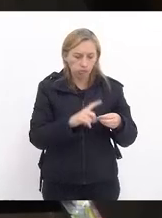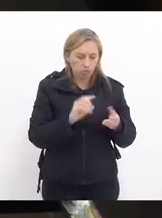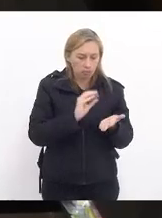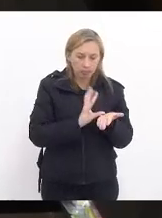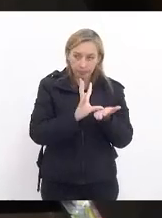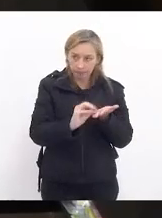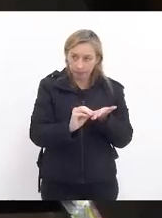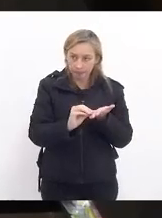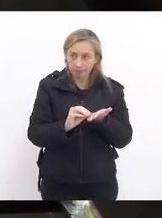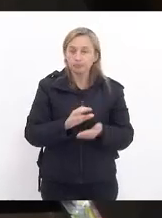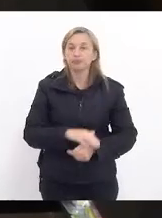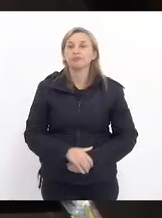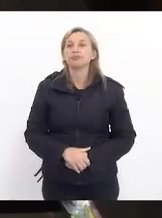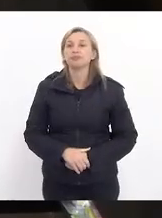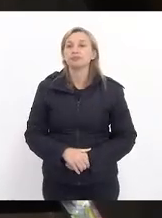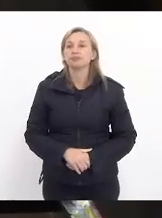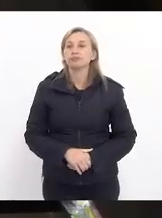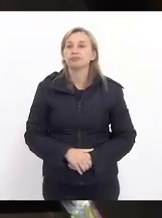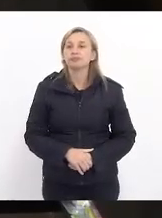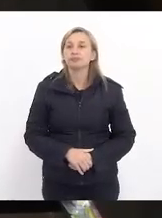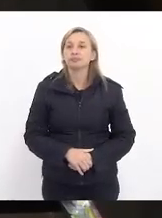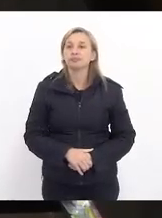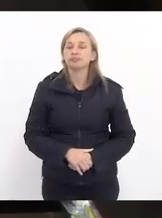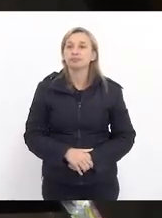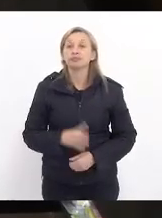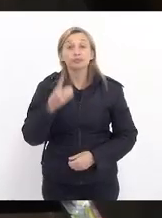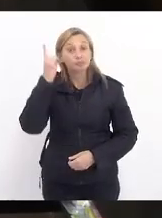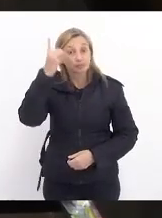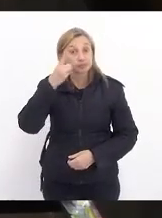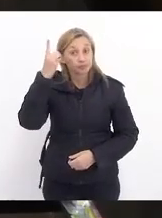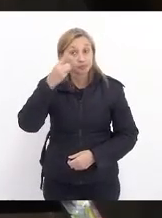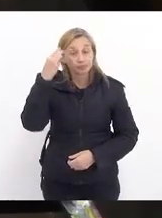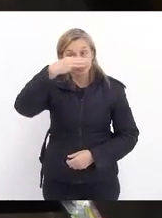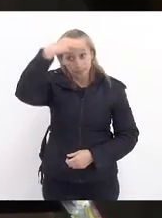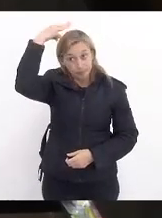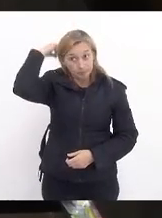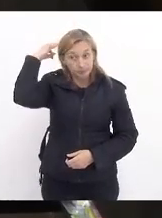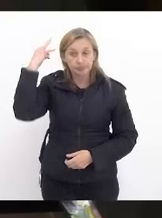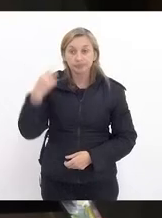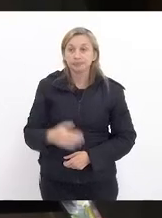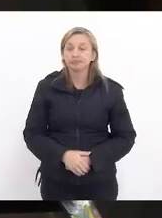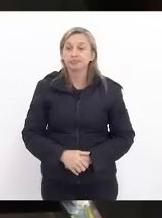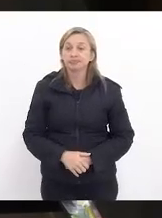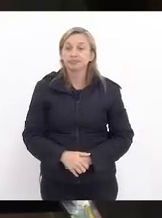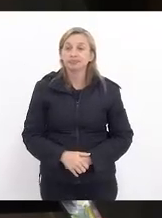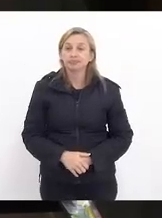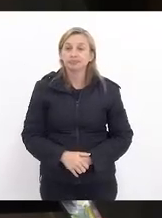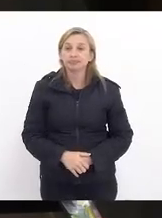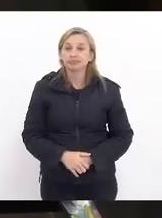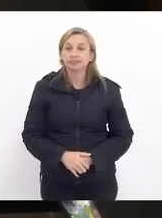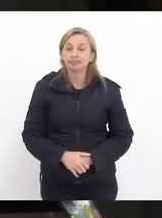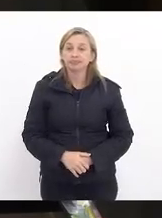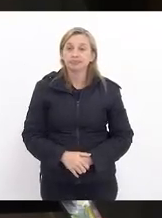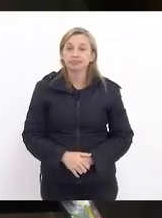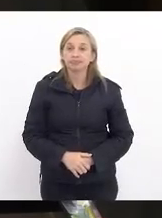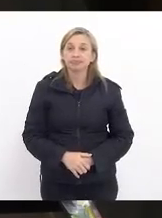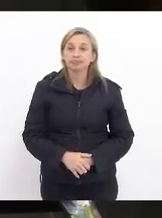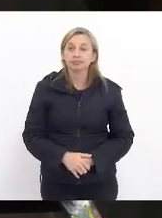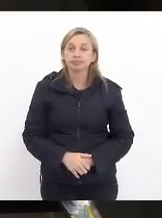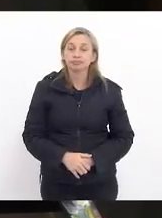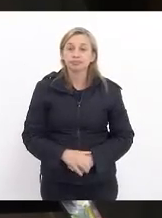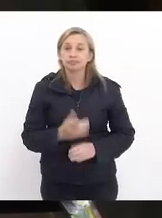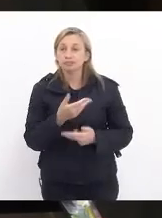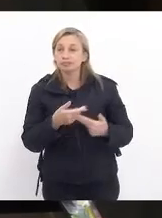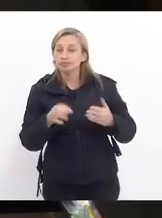pauta e o deputado Márcio Pacheco é através de